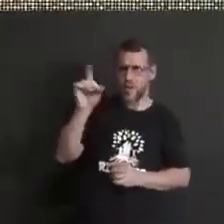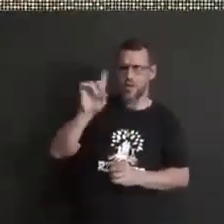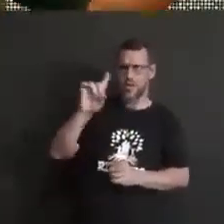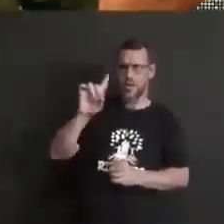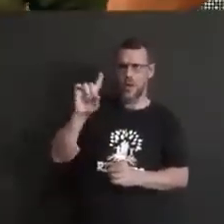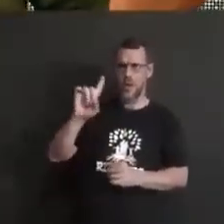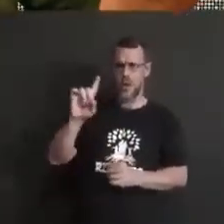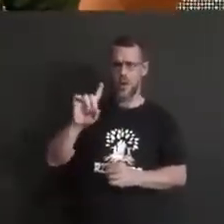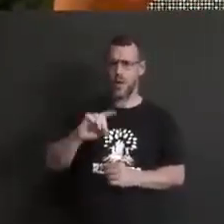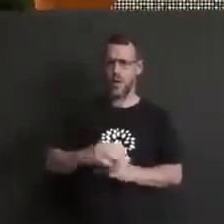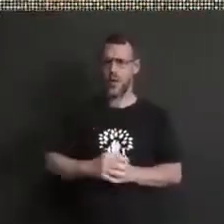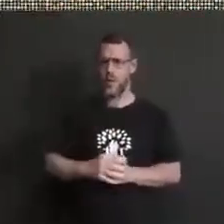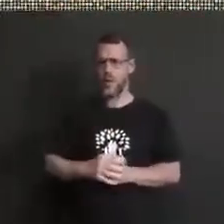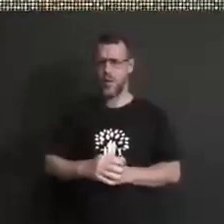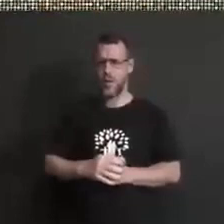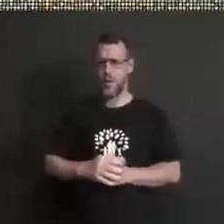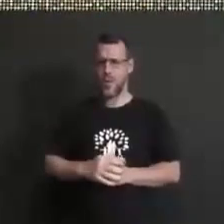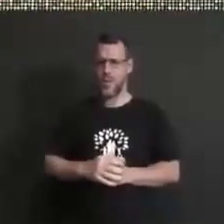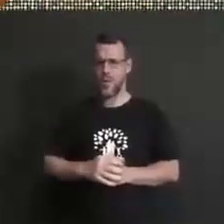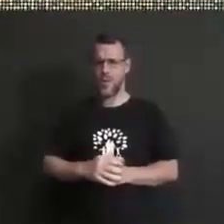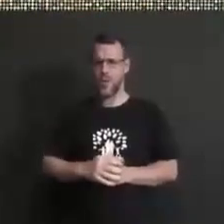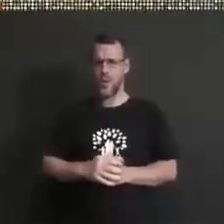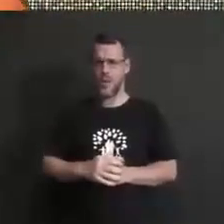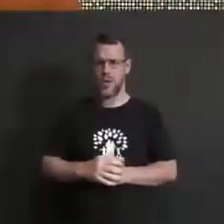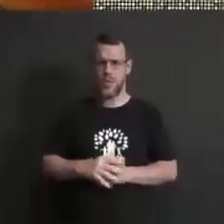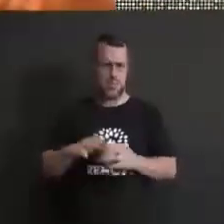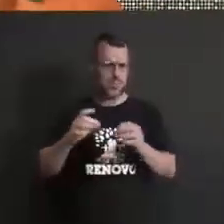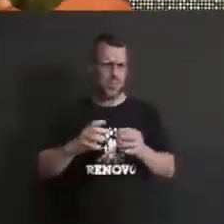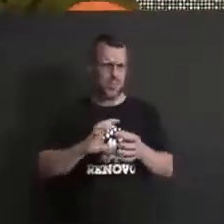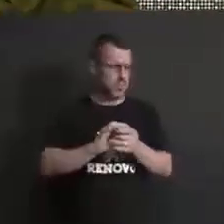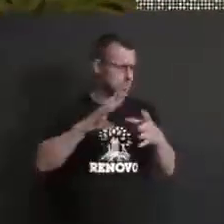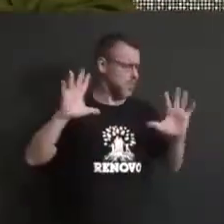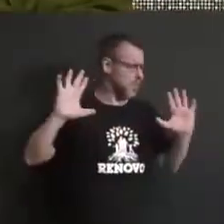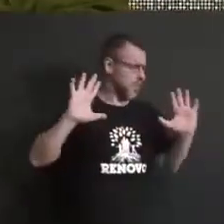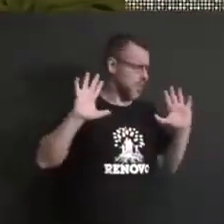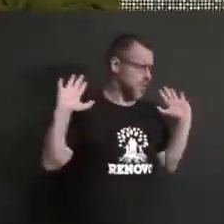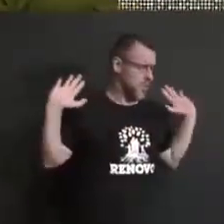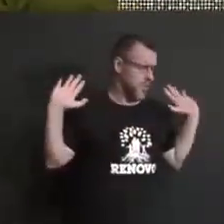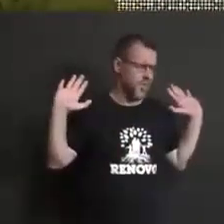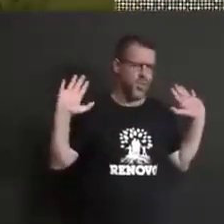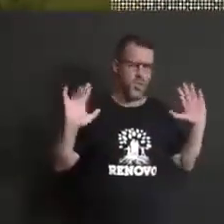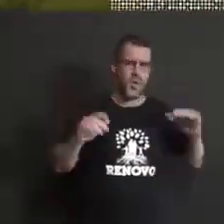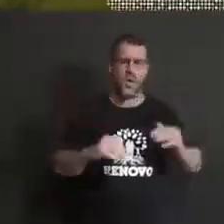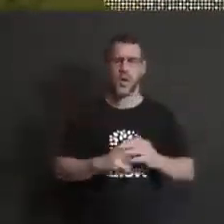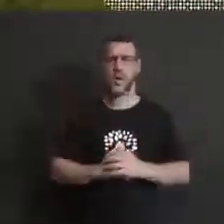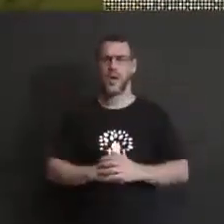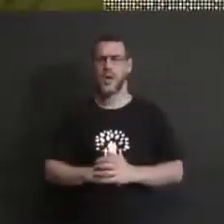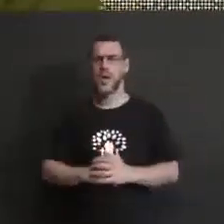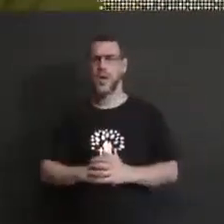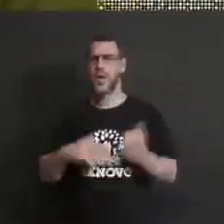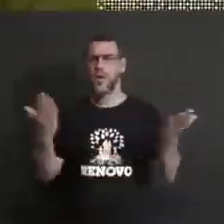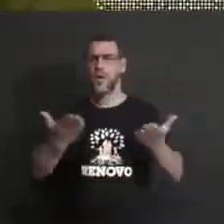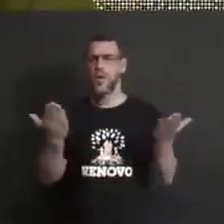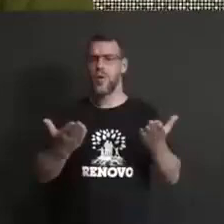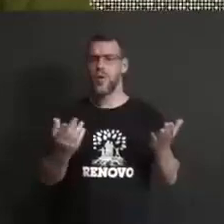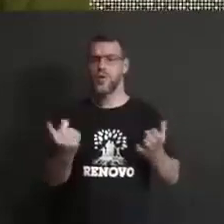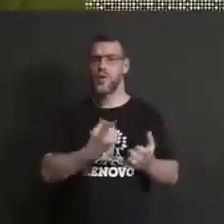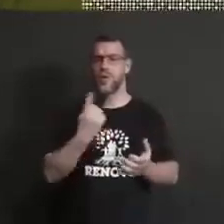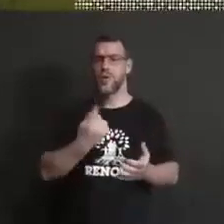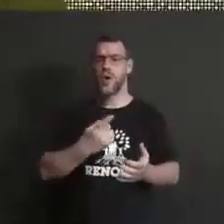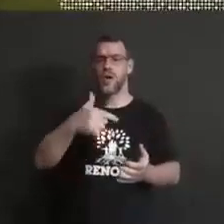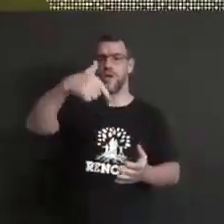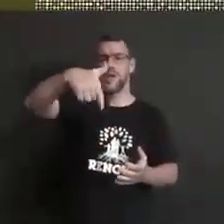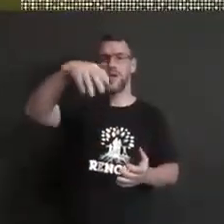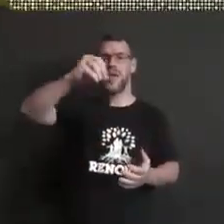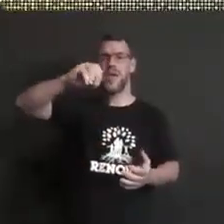Não me fale nisso. Deus me livre. E daí o que isso resulta? Hoje nós somos 70 milhões no